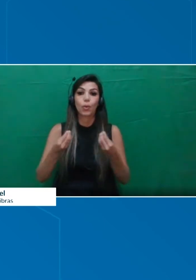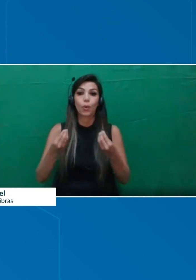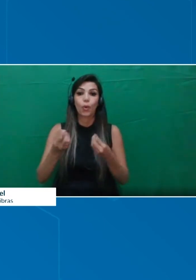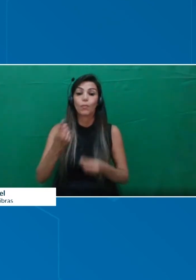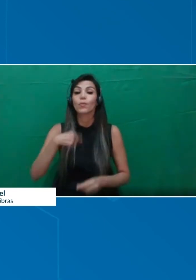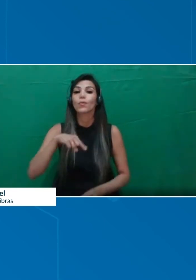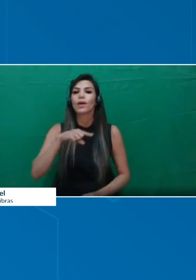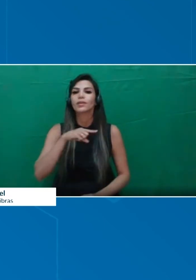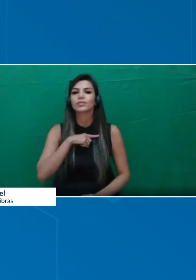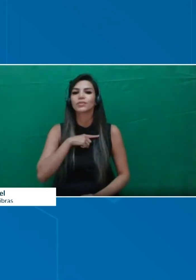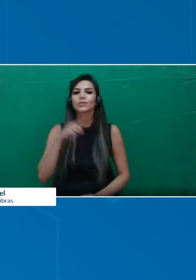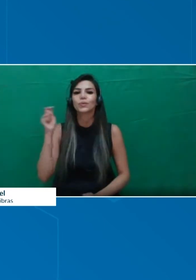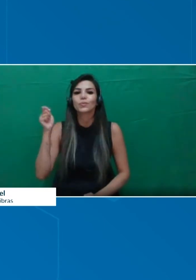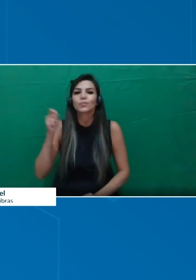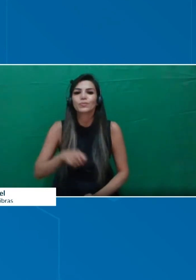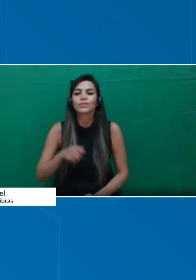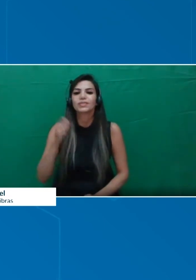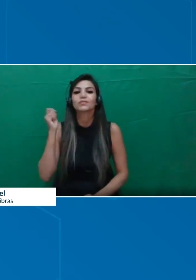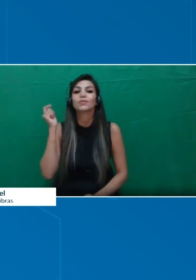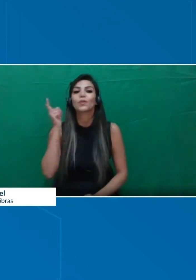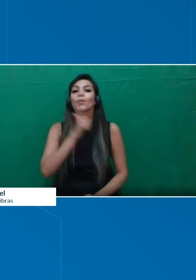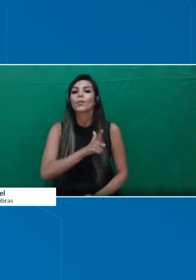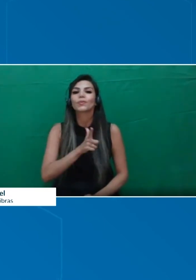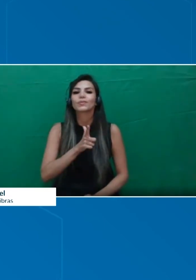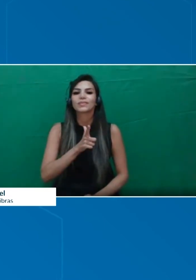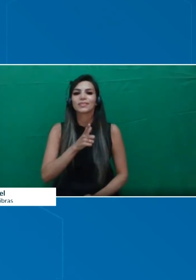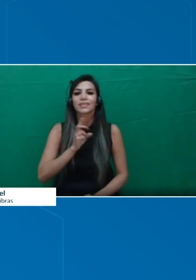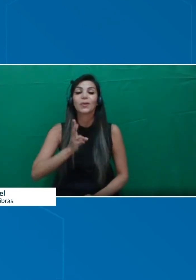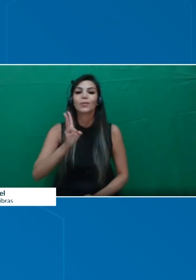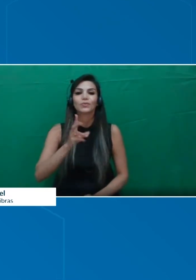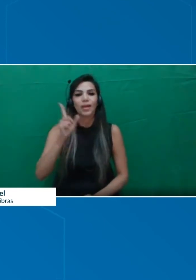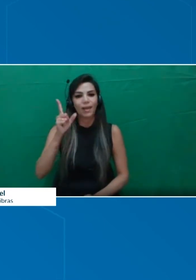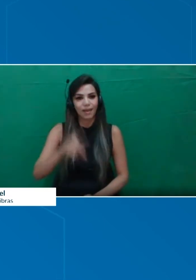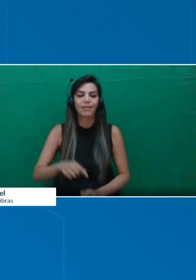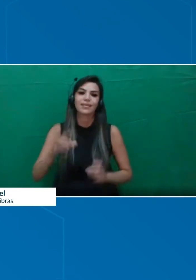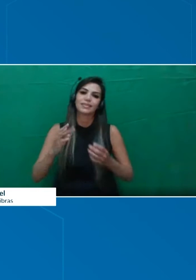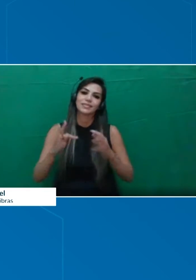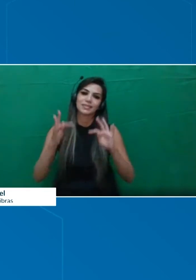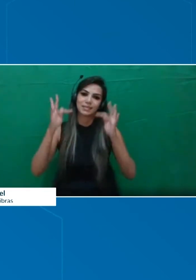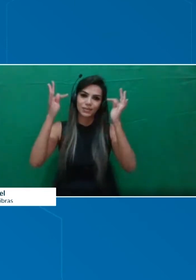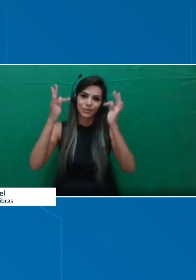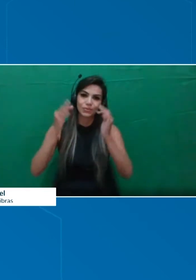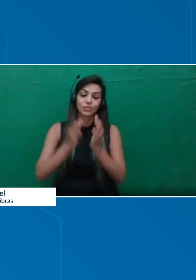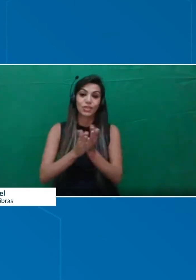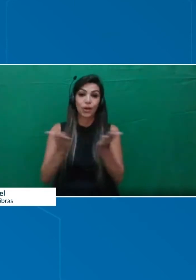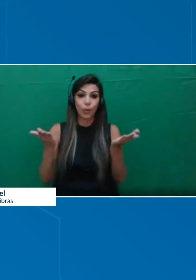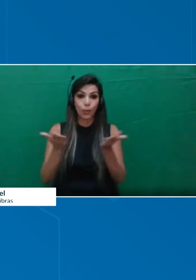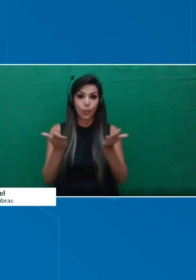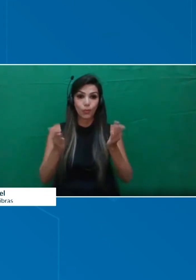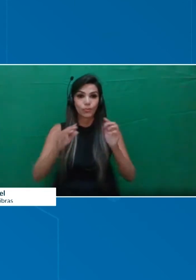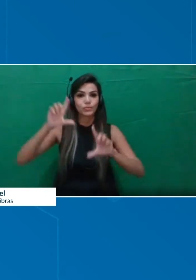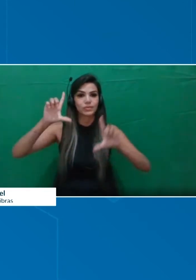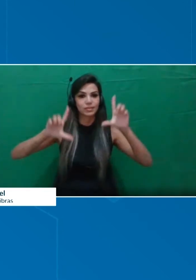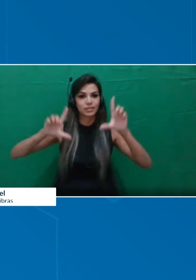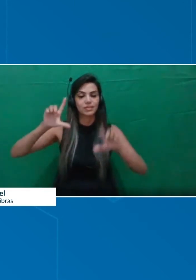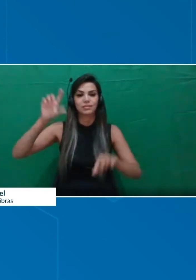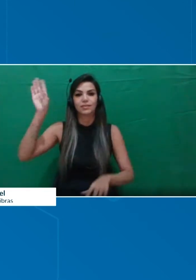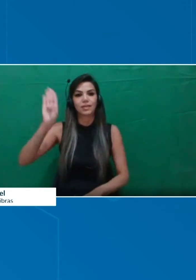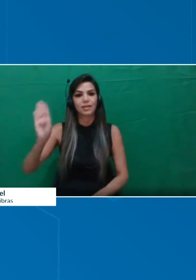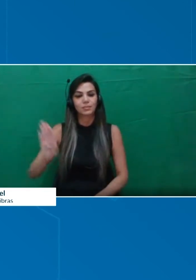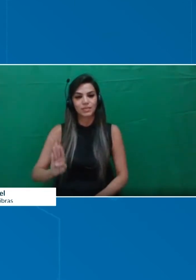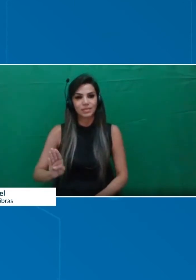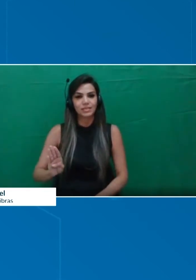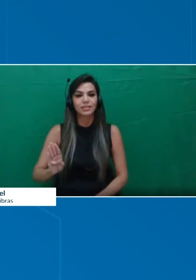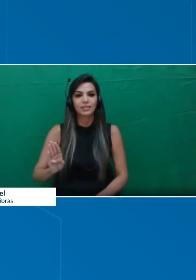realidade? É justamente a tecnologia, né? Hoje, a TV brasileira, né, não vive